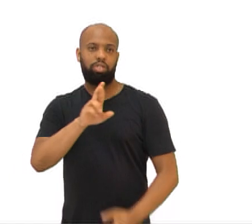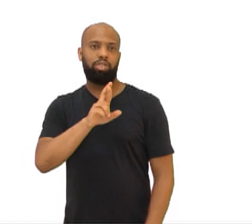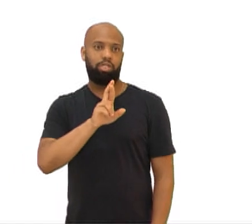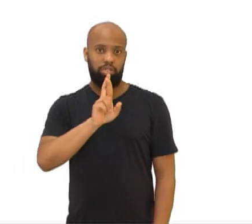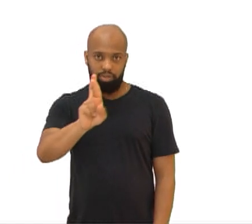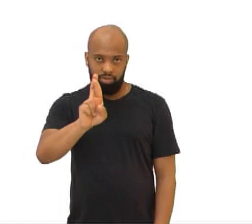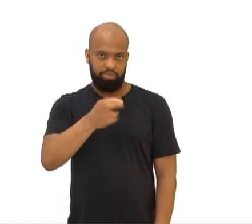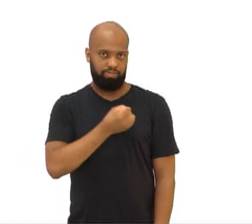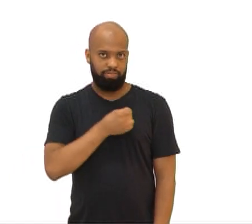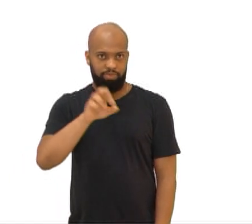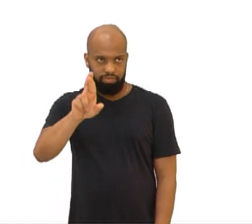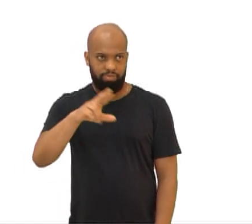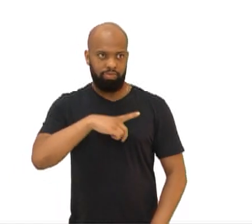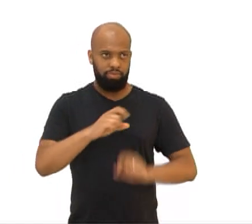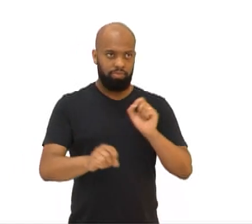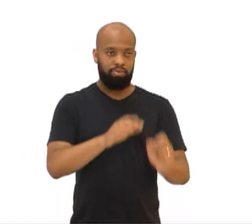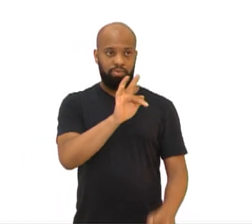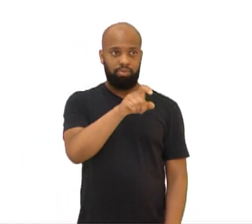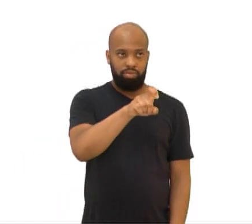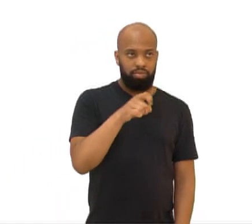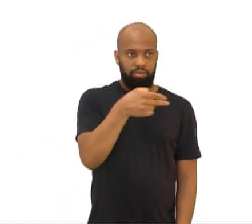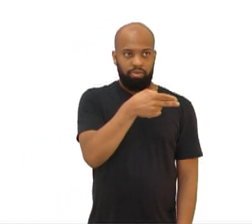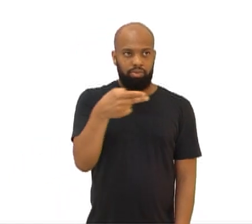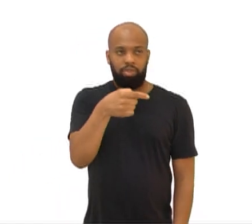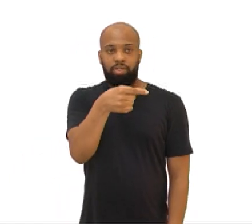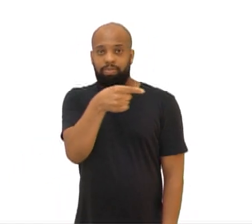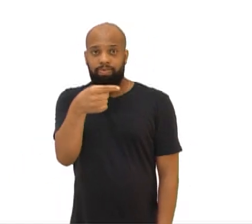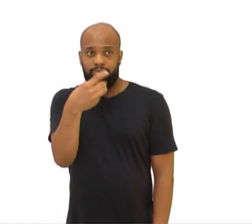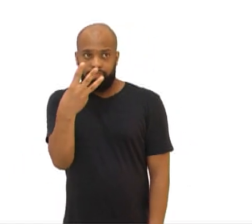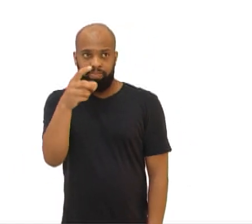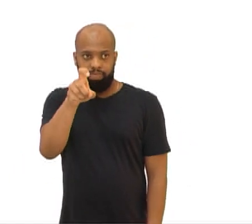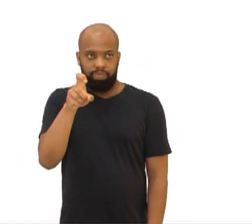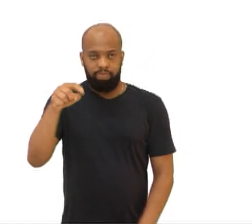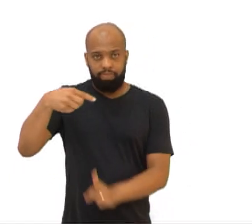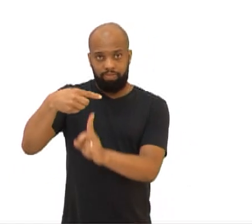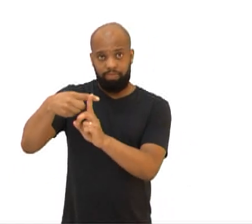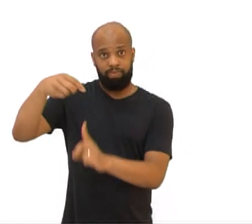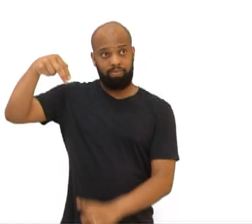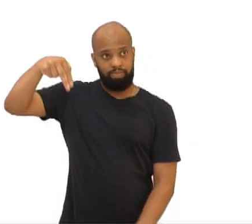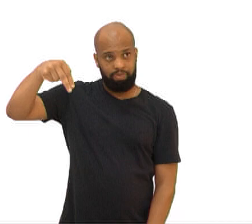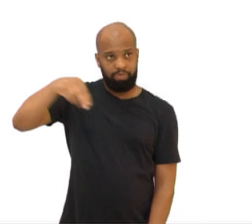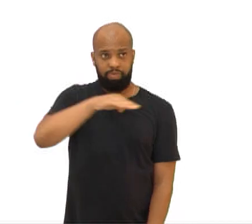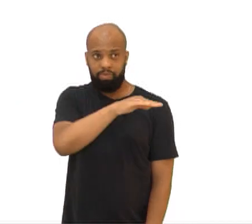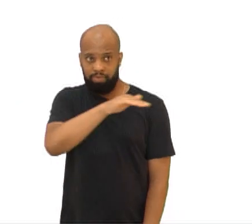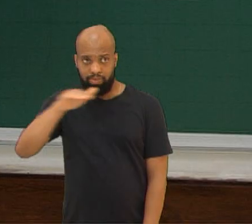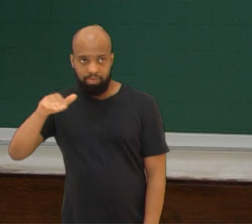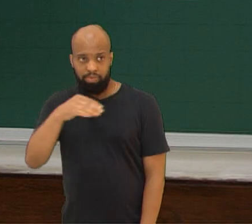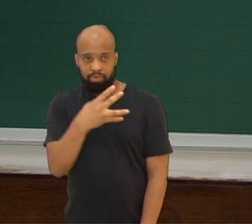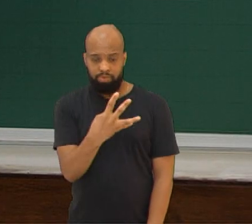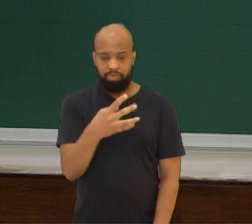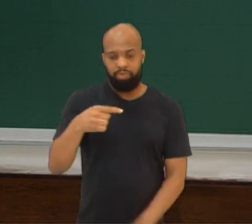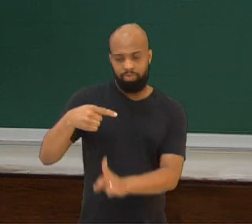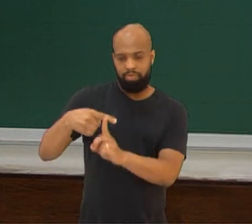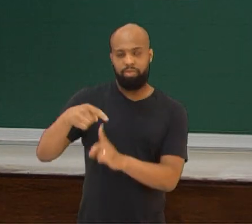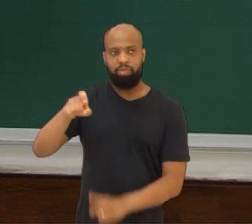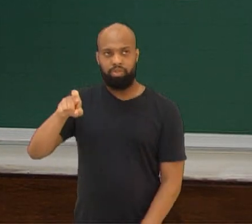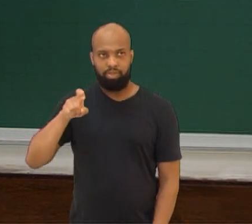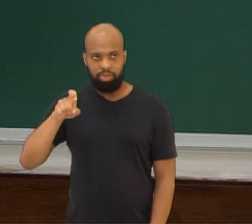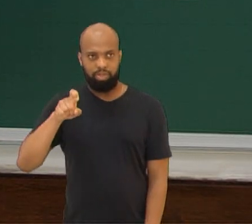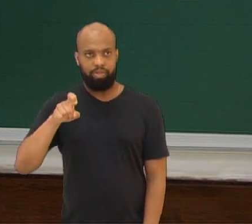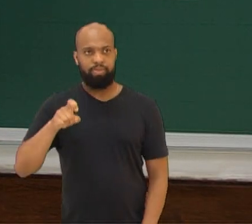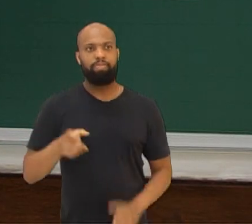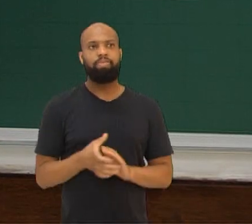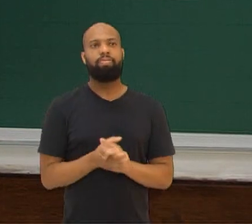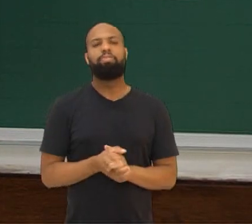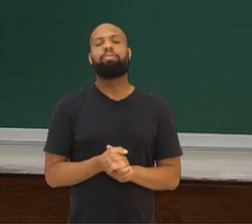por f de x igual a menos 3x mais n sobre 4 mais